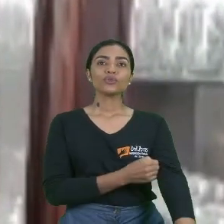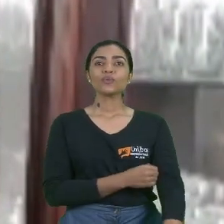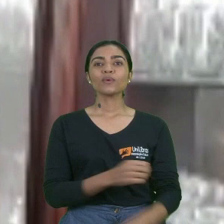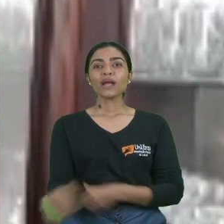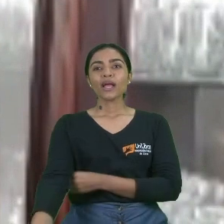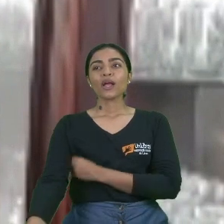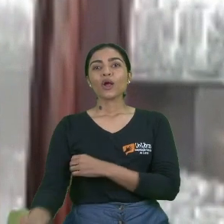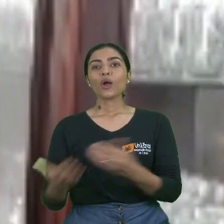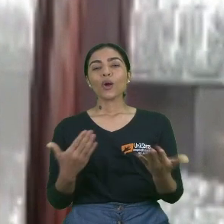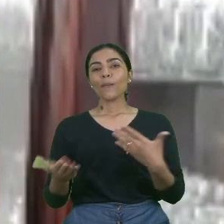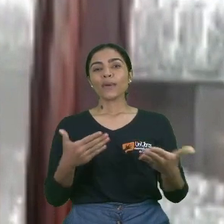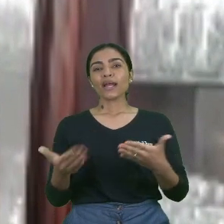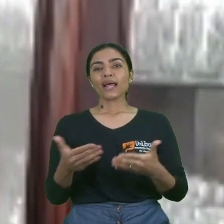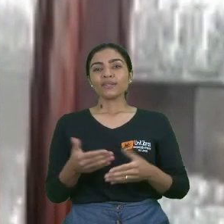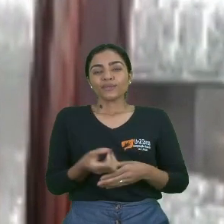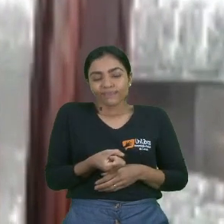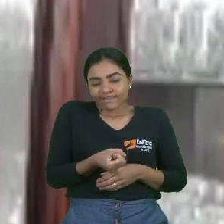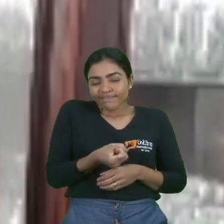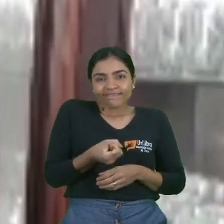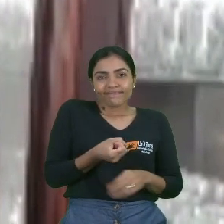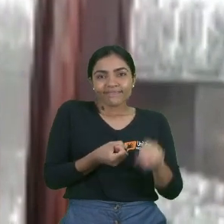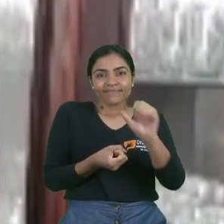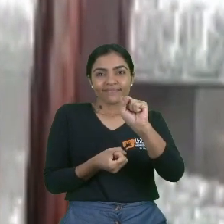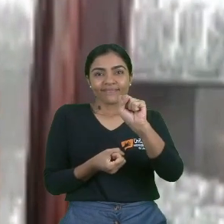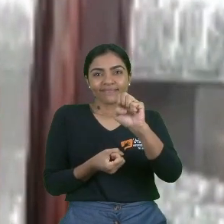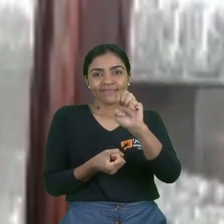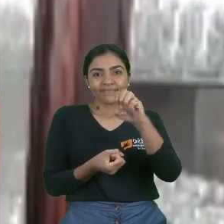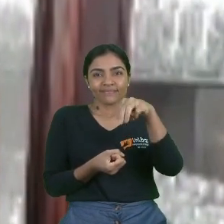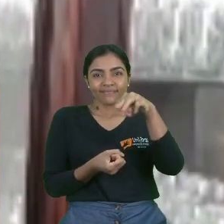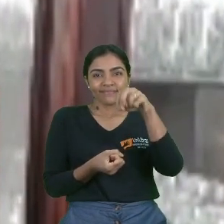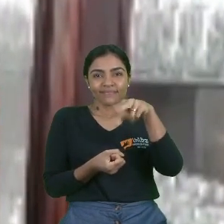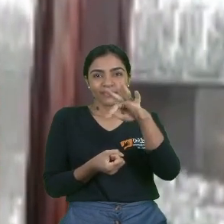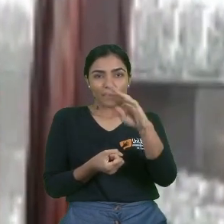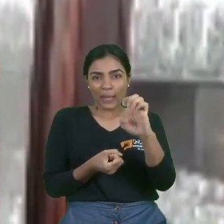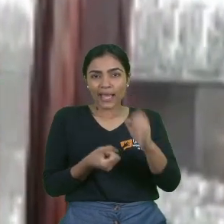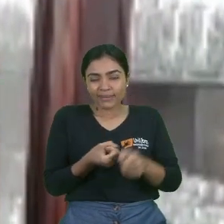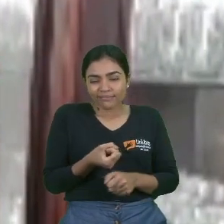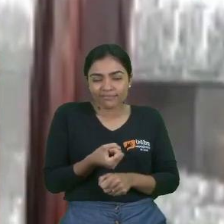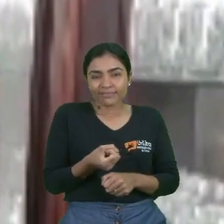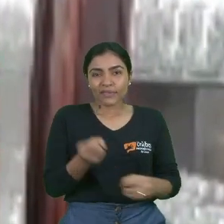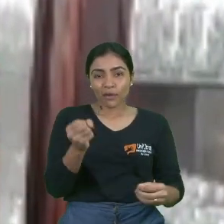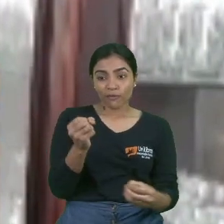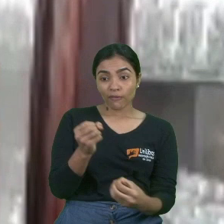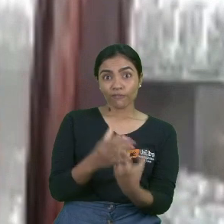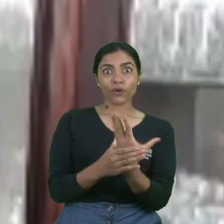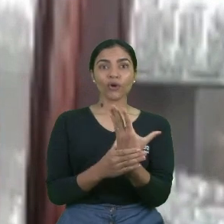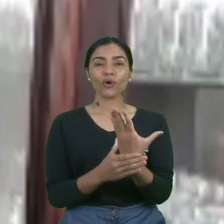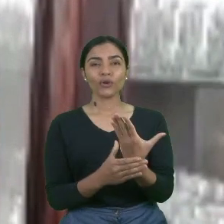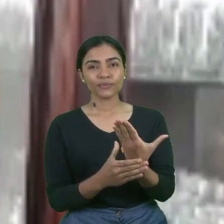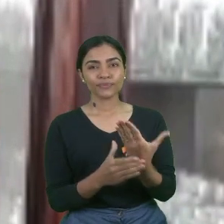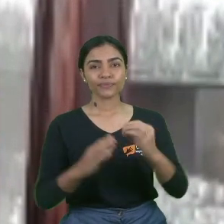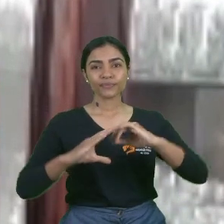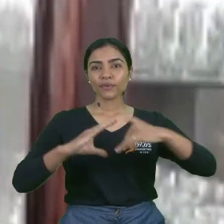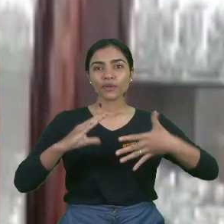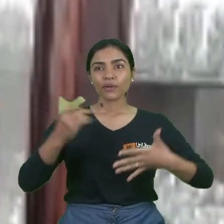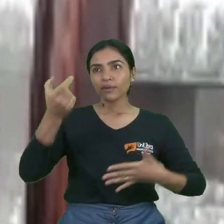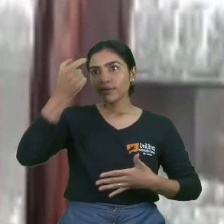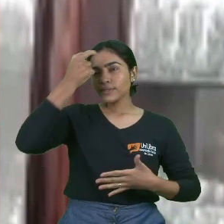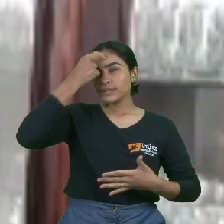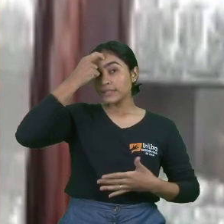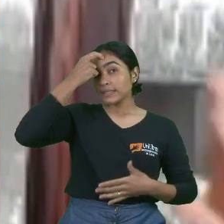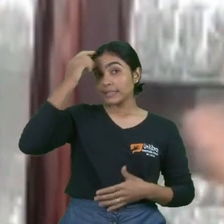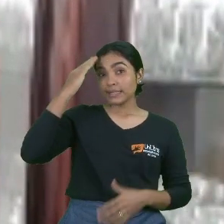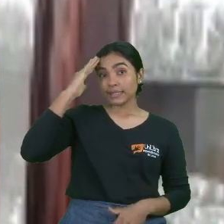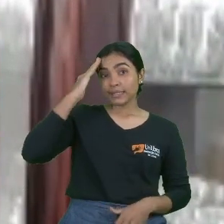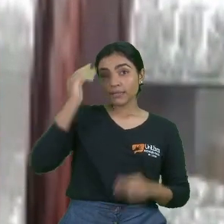semente fazer liguei na parte fundador realmente da epistemologia mais mas não